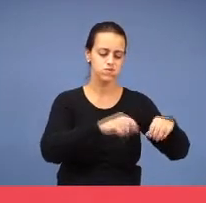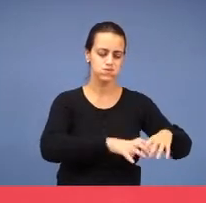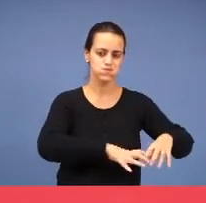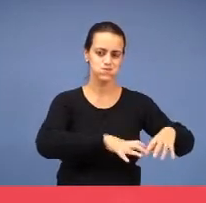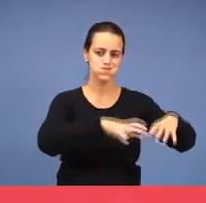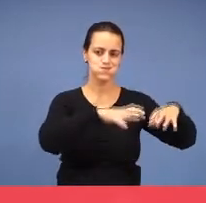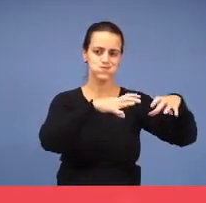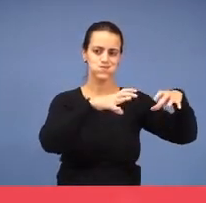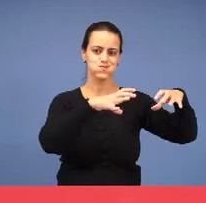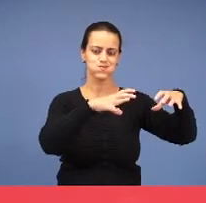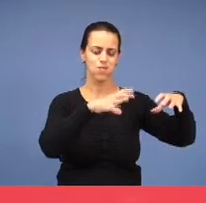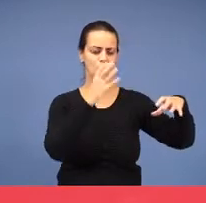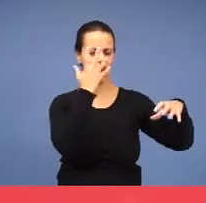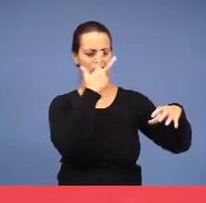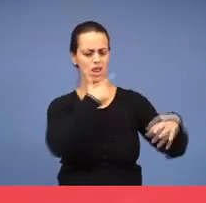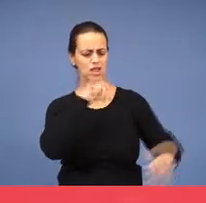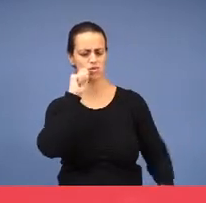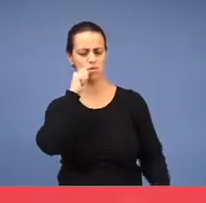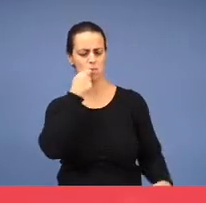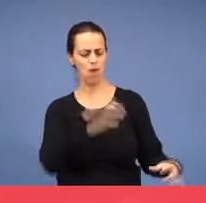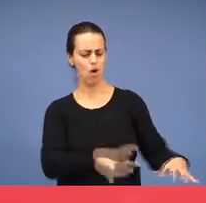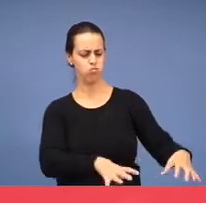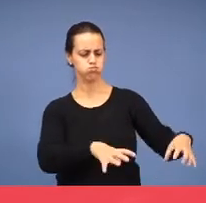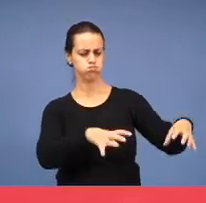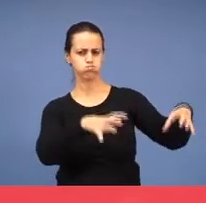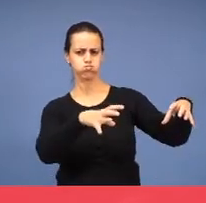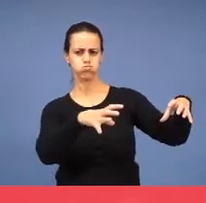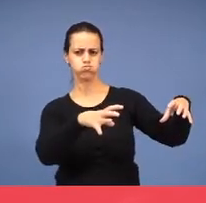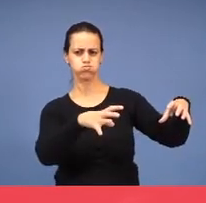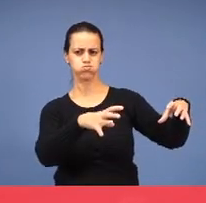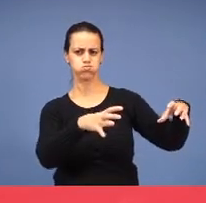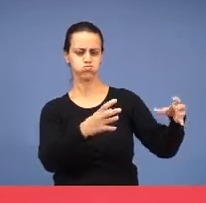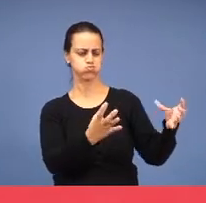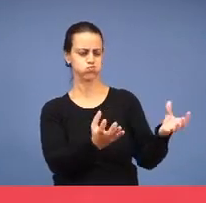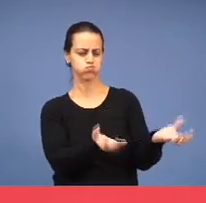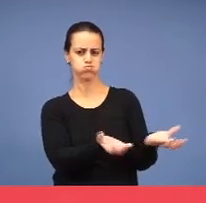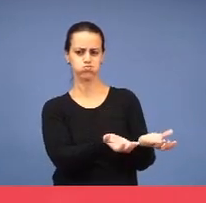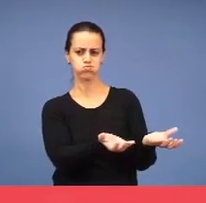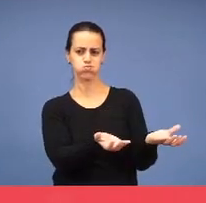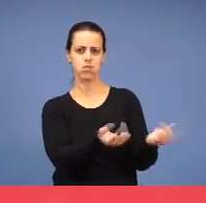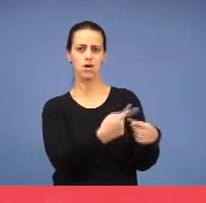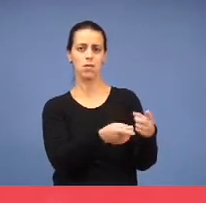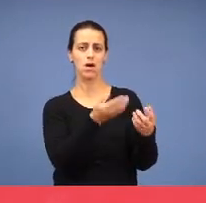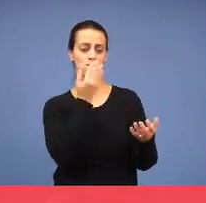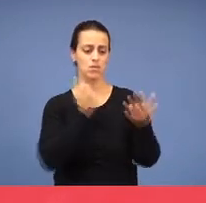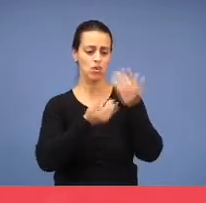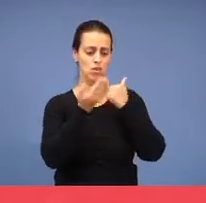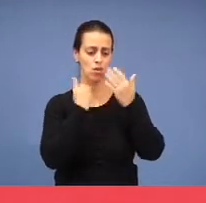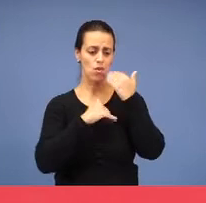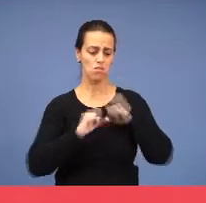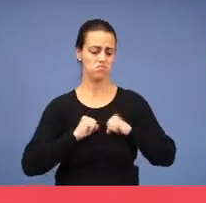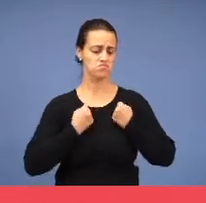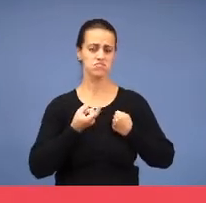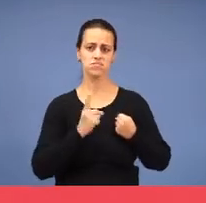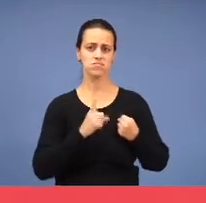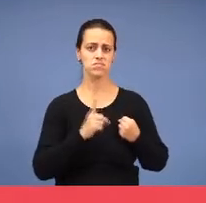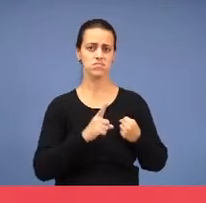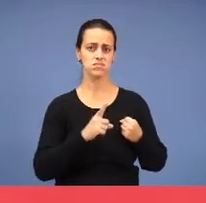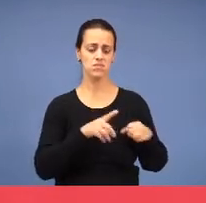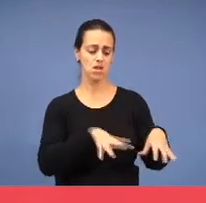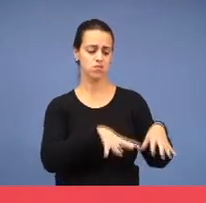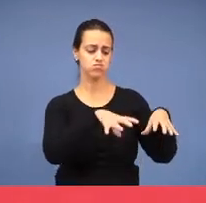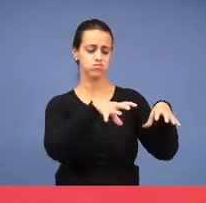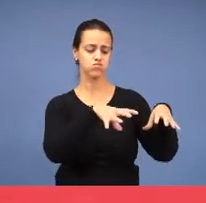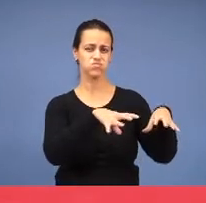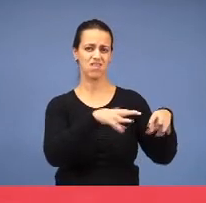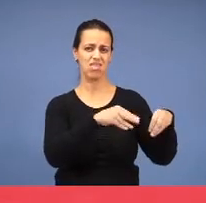coisa linda, o pão que cresceu ficou desse tamanho. Mas que não alimenta. É o fermento que apodrece. E nós vamos